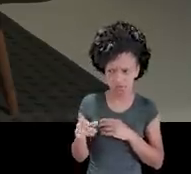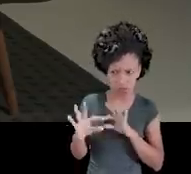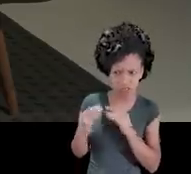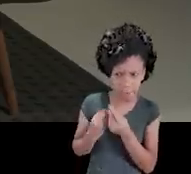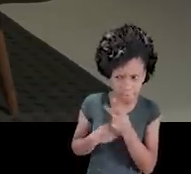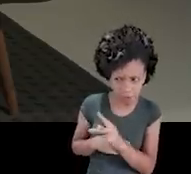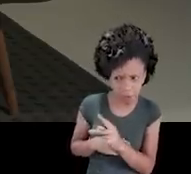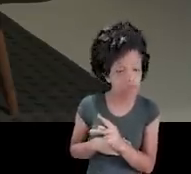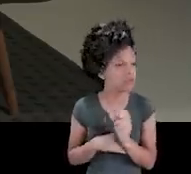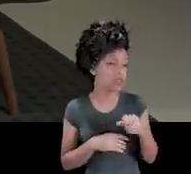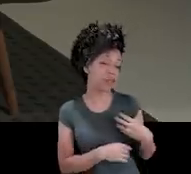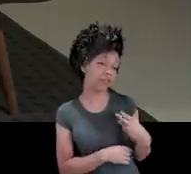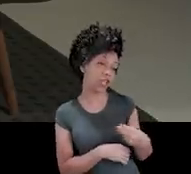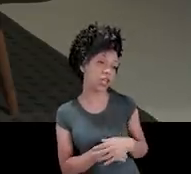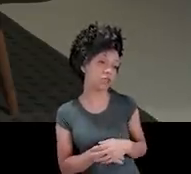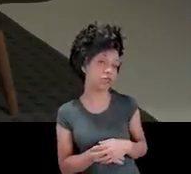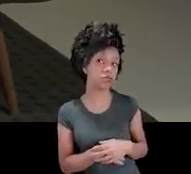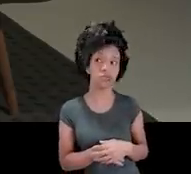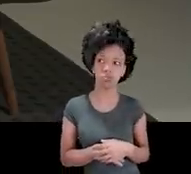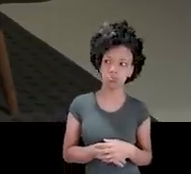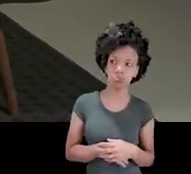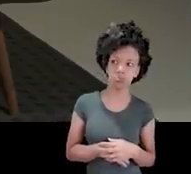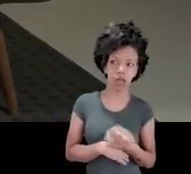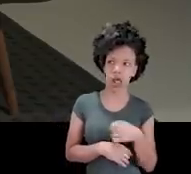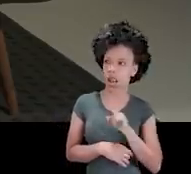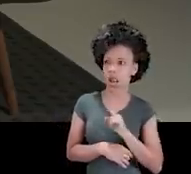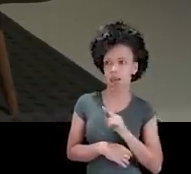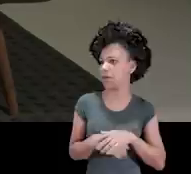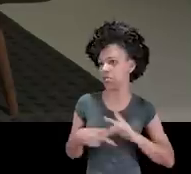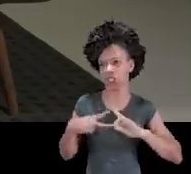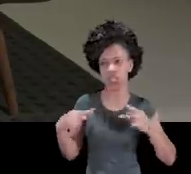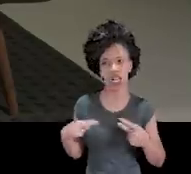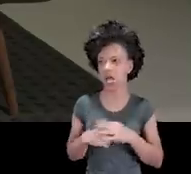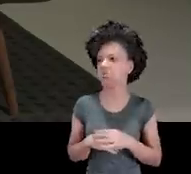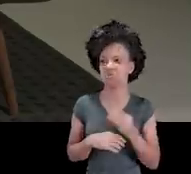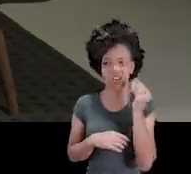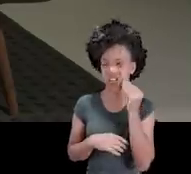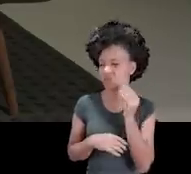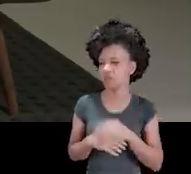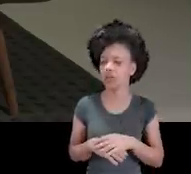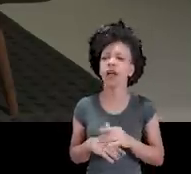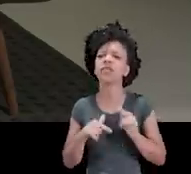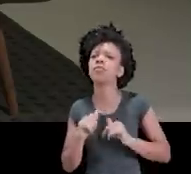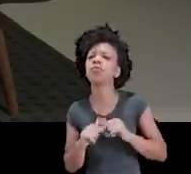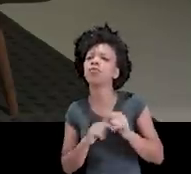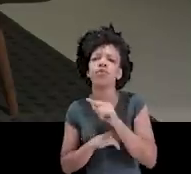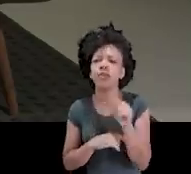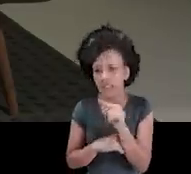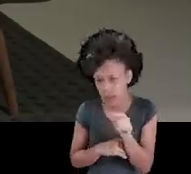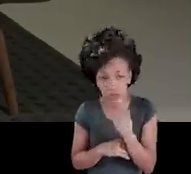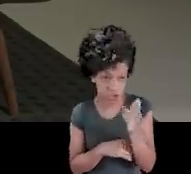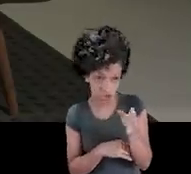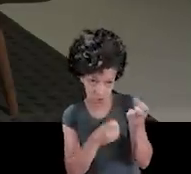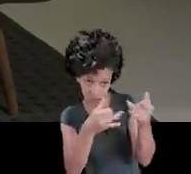Porque aí ele falou, é filha, né? Uhum. Ué, então não precisa de DNA mesmo. Sim. Que produtos vocês, como careca, vocês dois, eu vou chegar em vocês